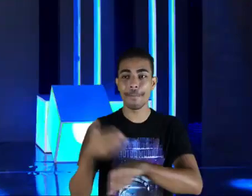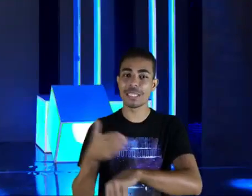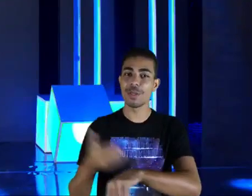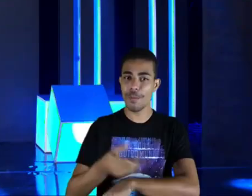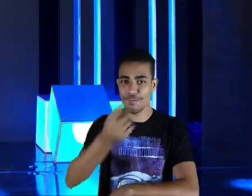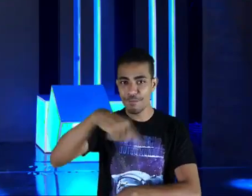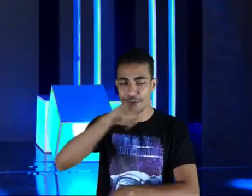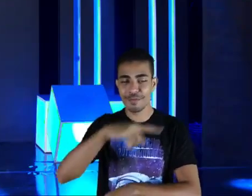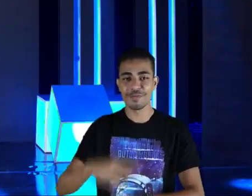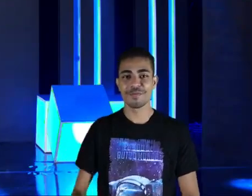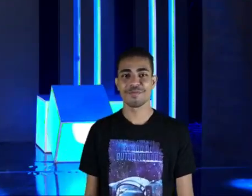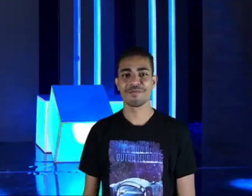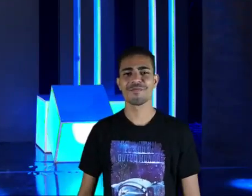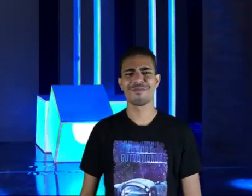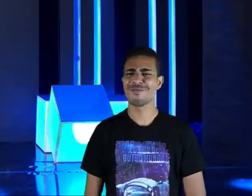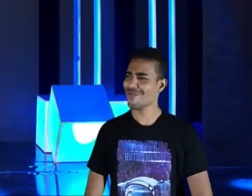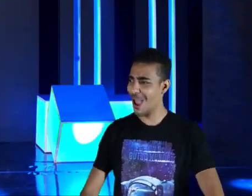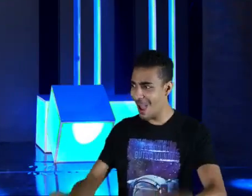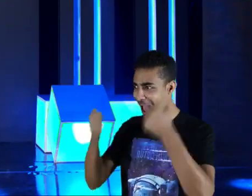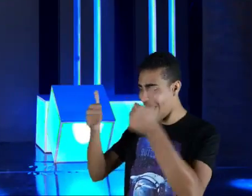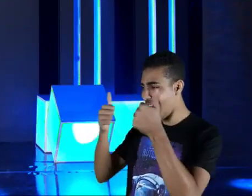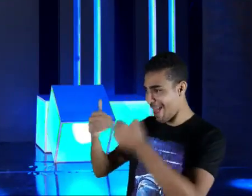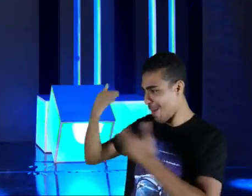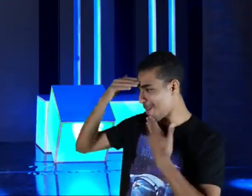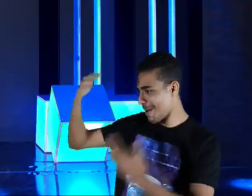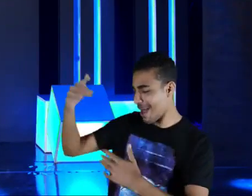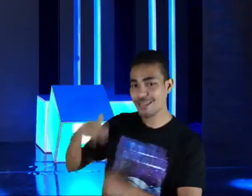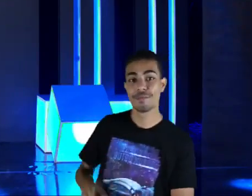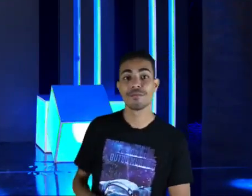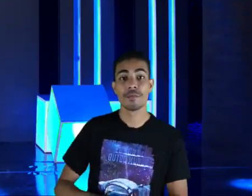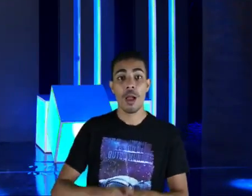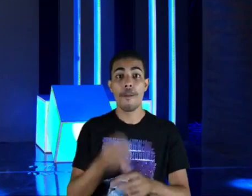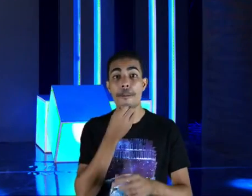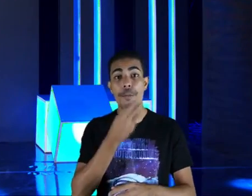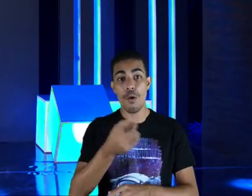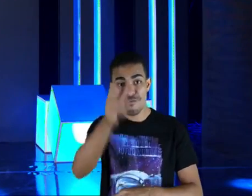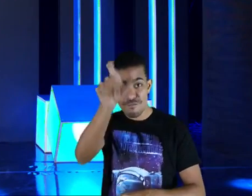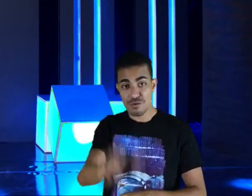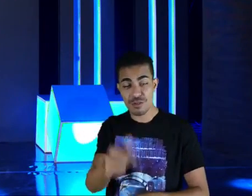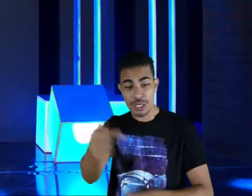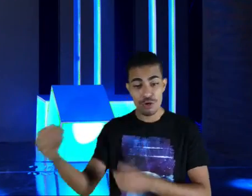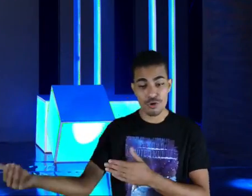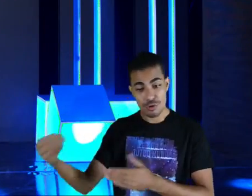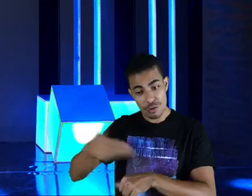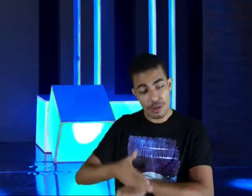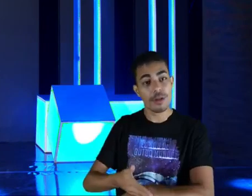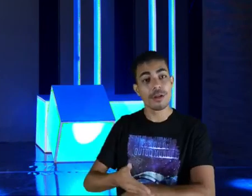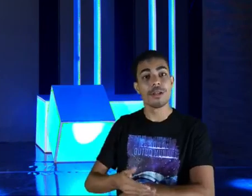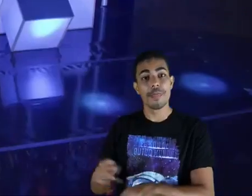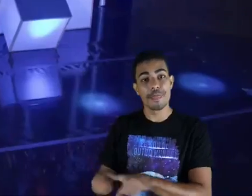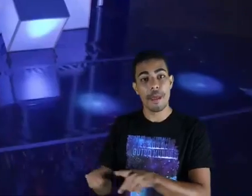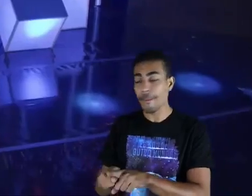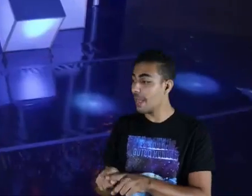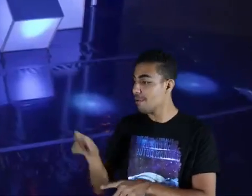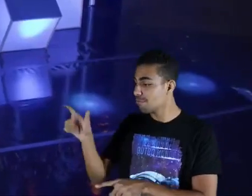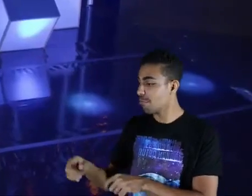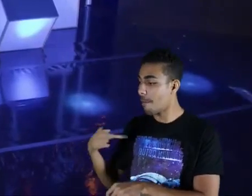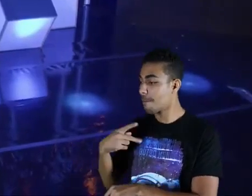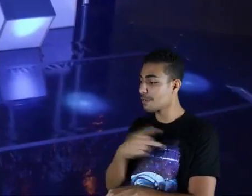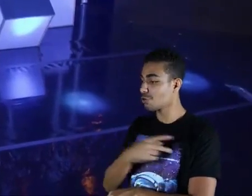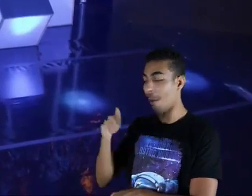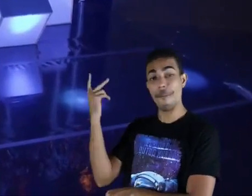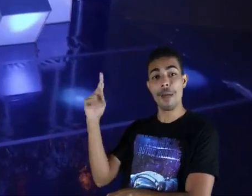Valeu, pastorzão, que bom, obrigado. Bom ter você aqui, realmente representando o Paraguai. E uma alegria você